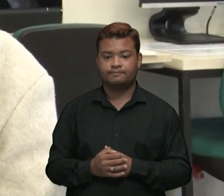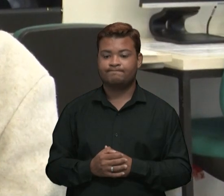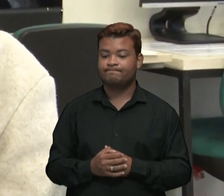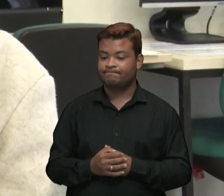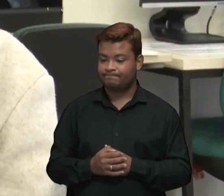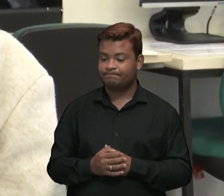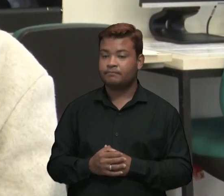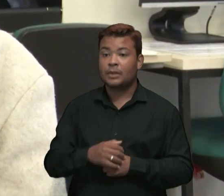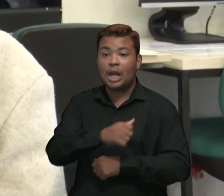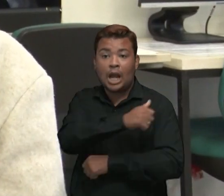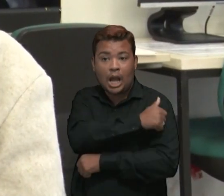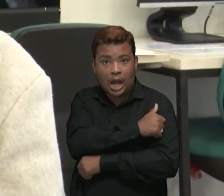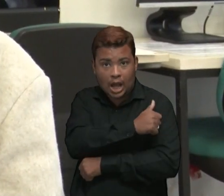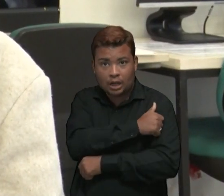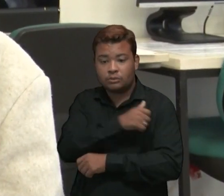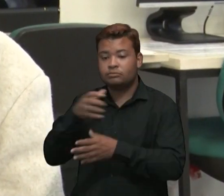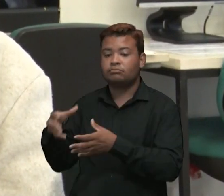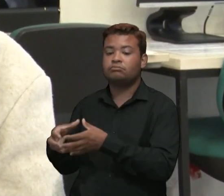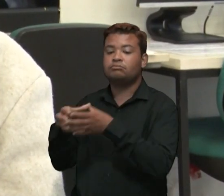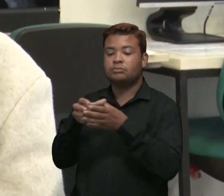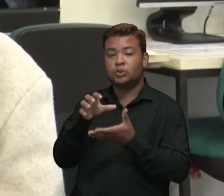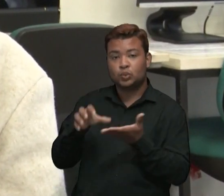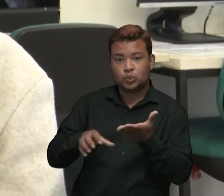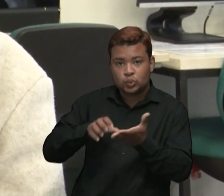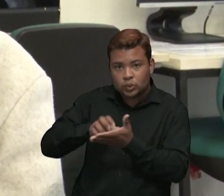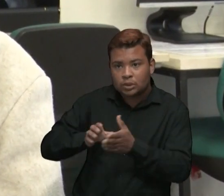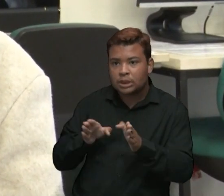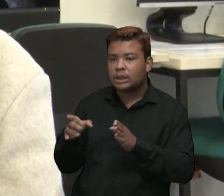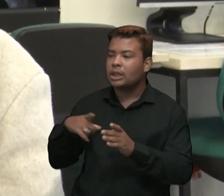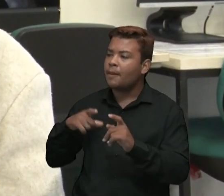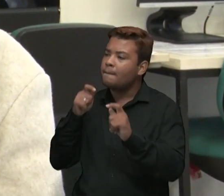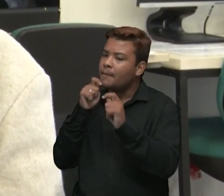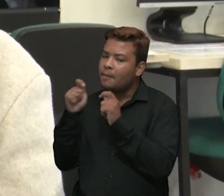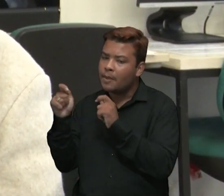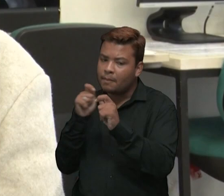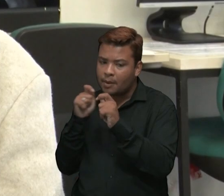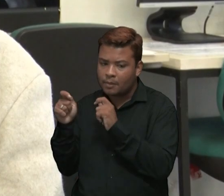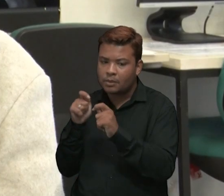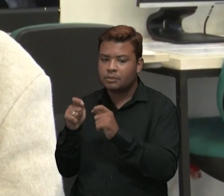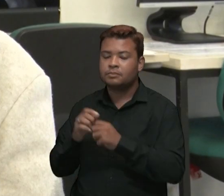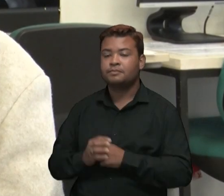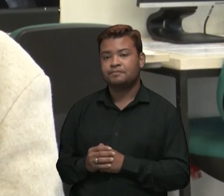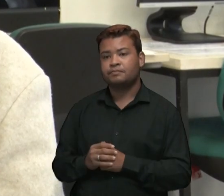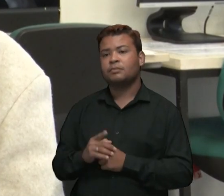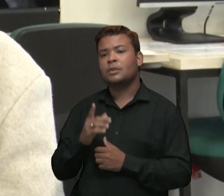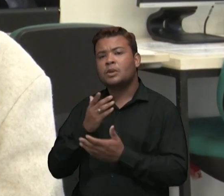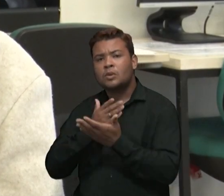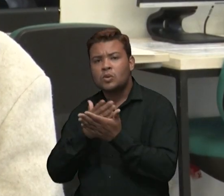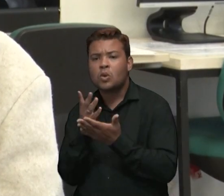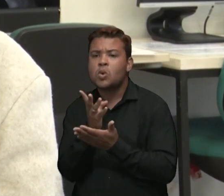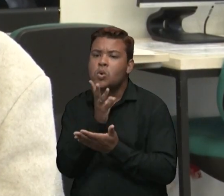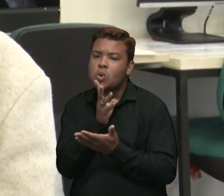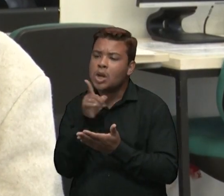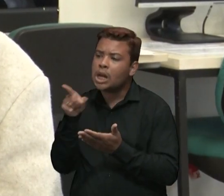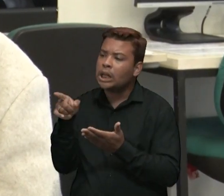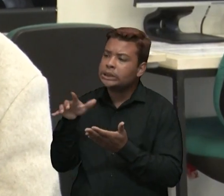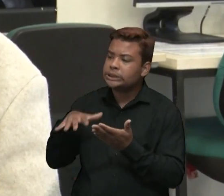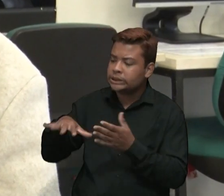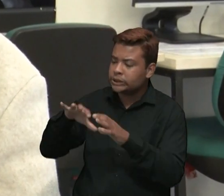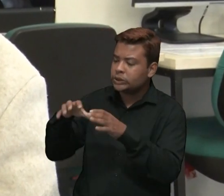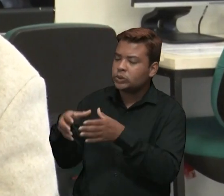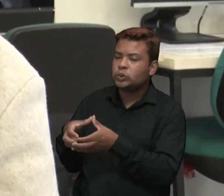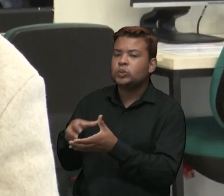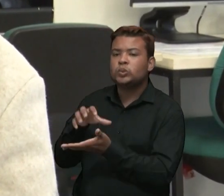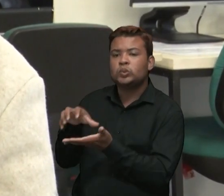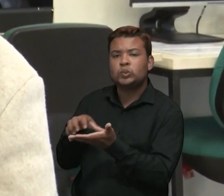Os alunos passam pelo núcleo de acessibilidade, lá eles são entrevistados, a gente começa a conhecer as demandas do núcleo de acessibilidade de